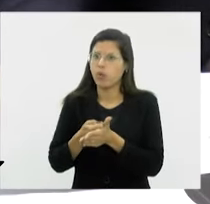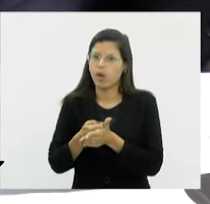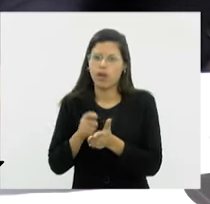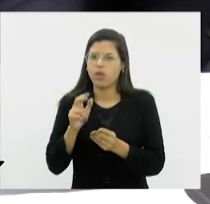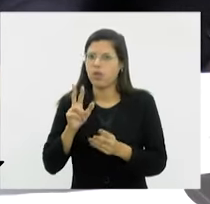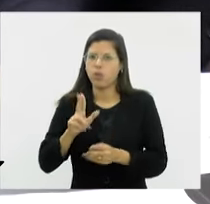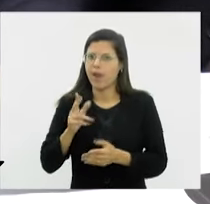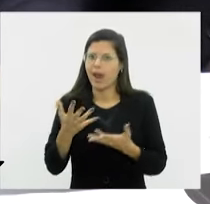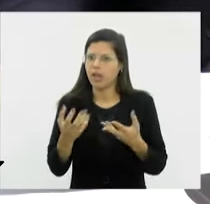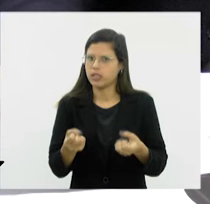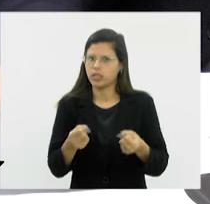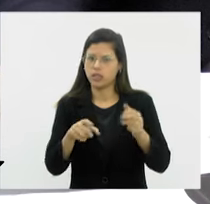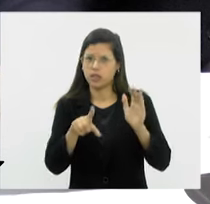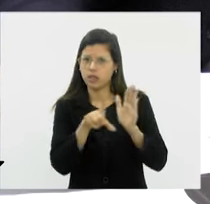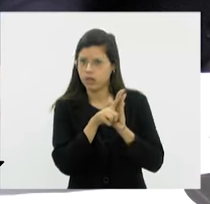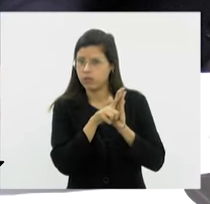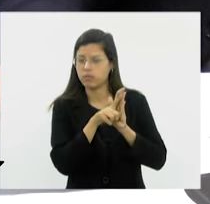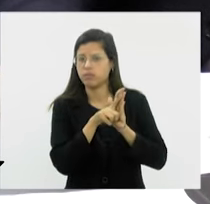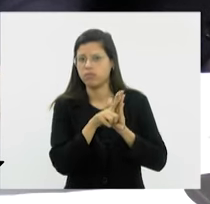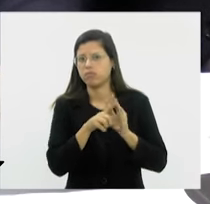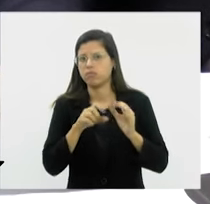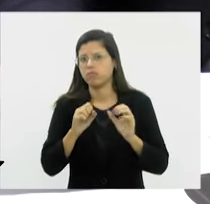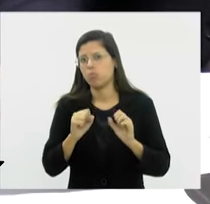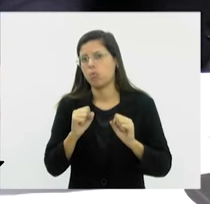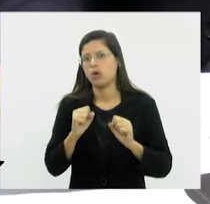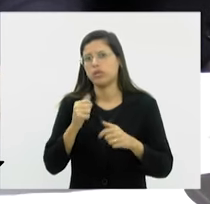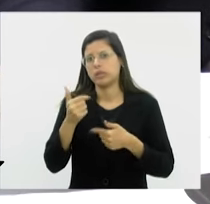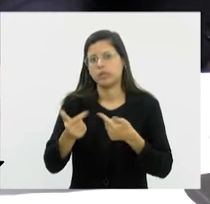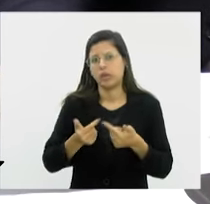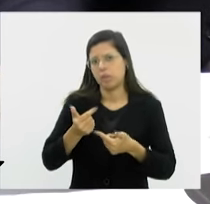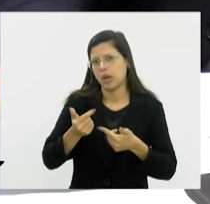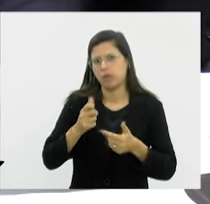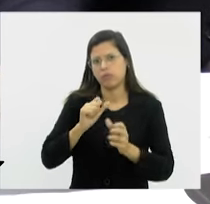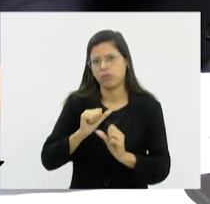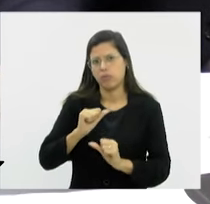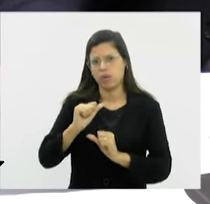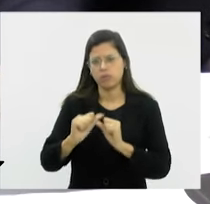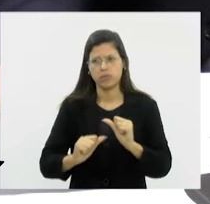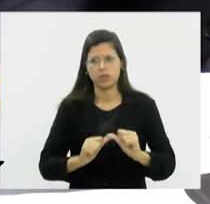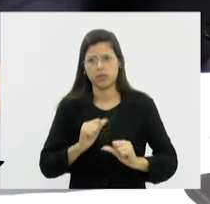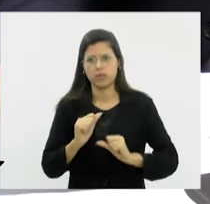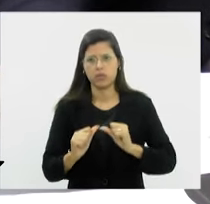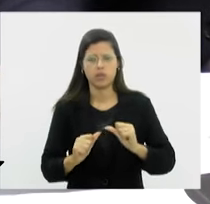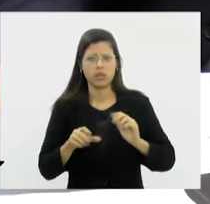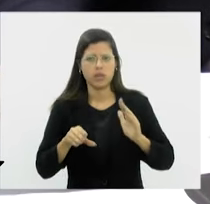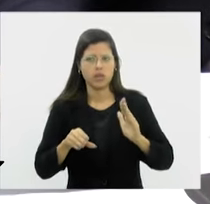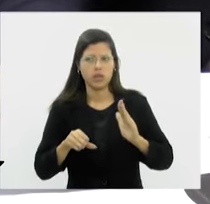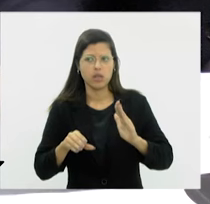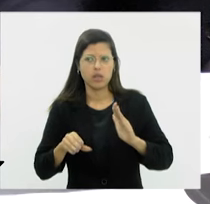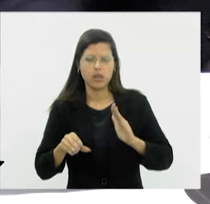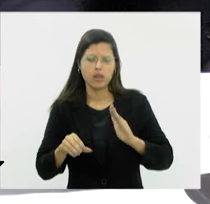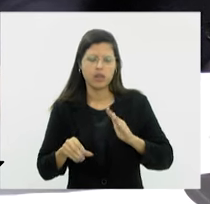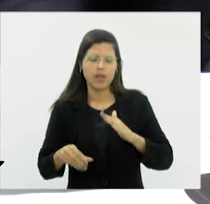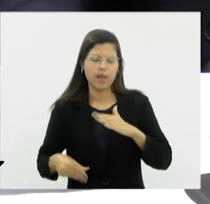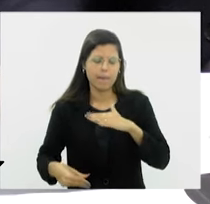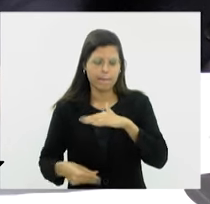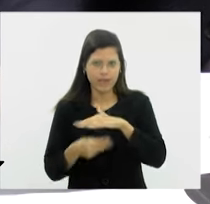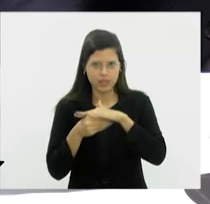legalmente, talvez possa se trabalhar uma alteração na ementa, né, para